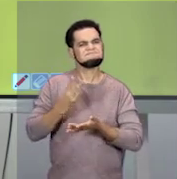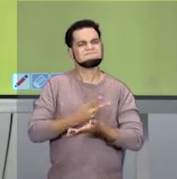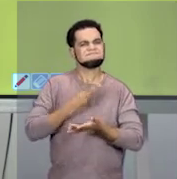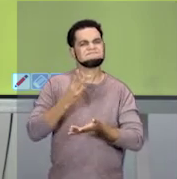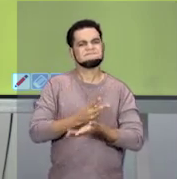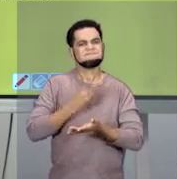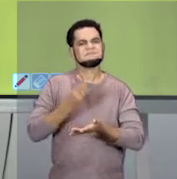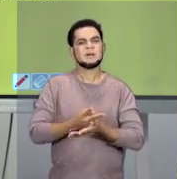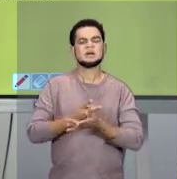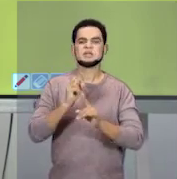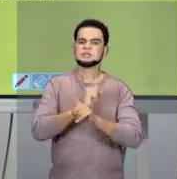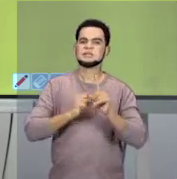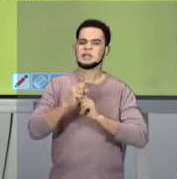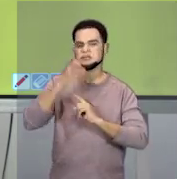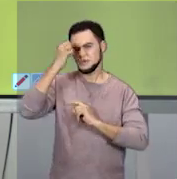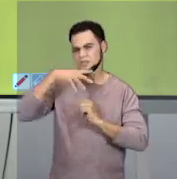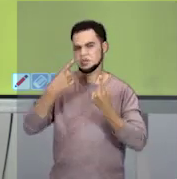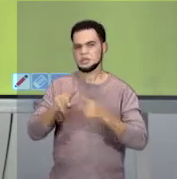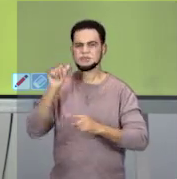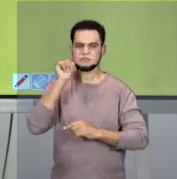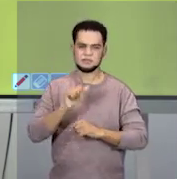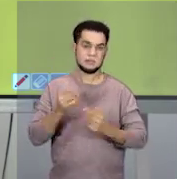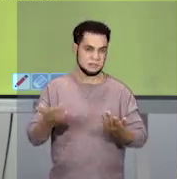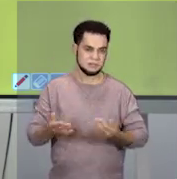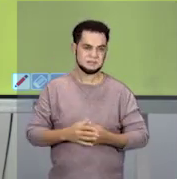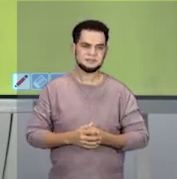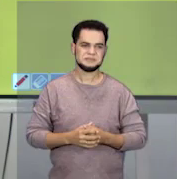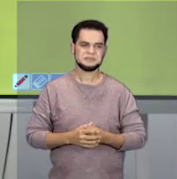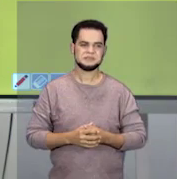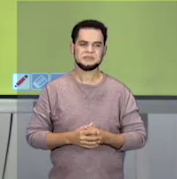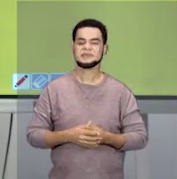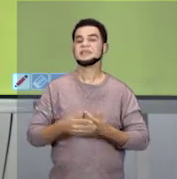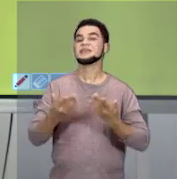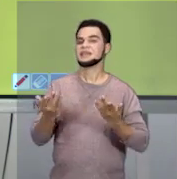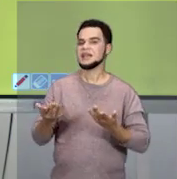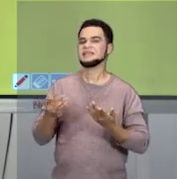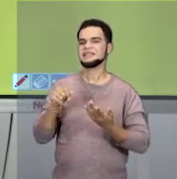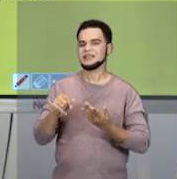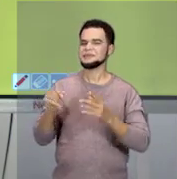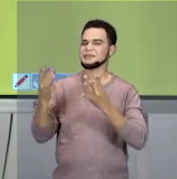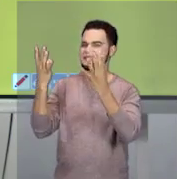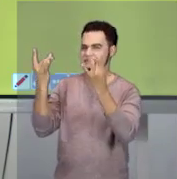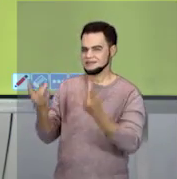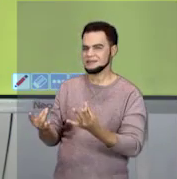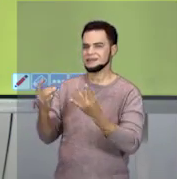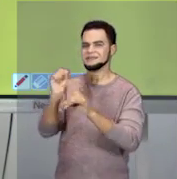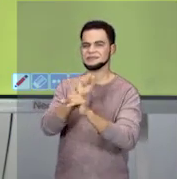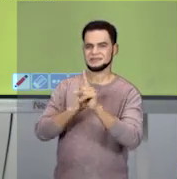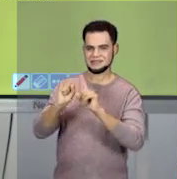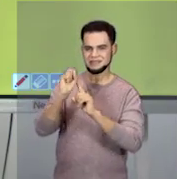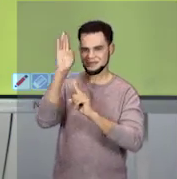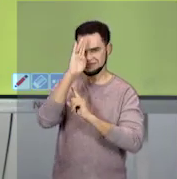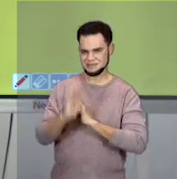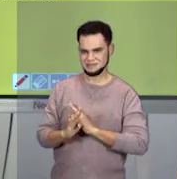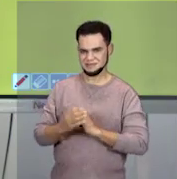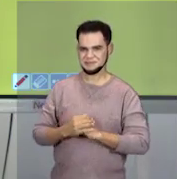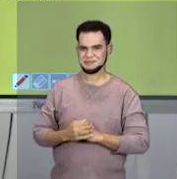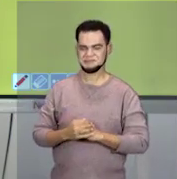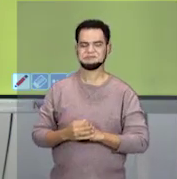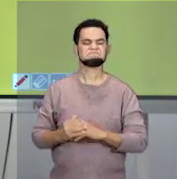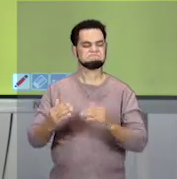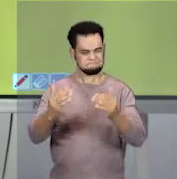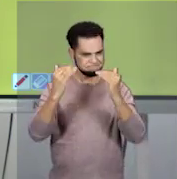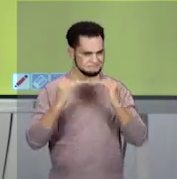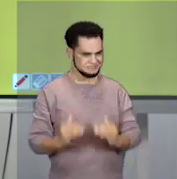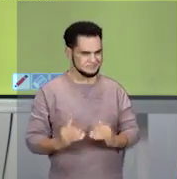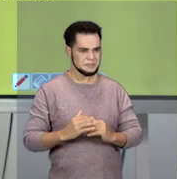sociedade, tá? E aí a gente também tem a especificação, que é na sociedade brasileira. Em 2016, a